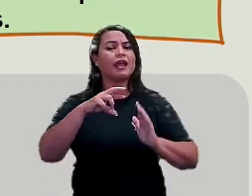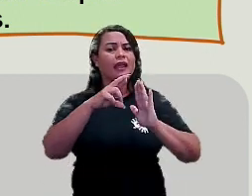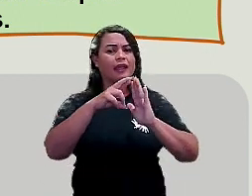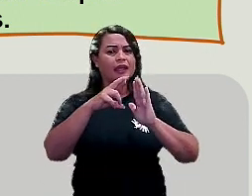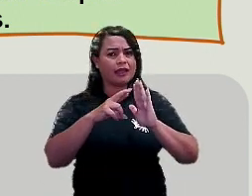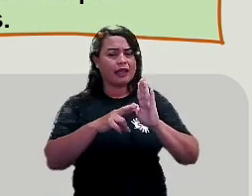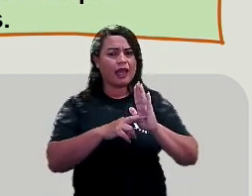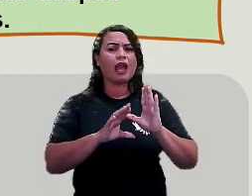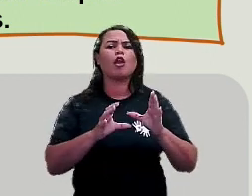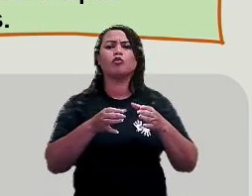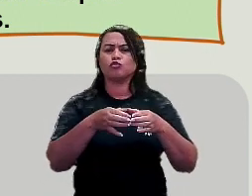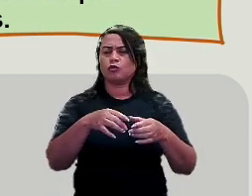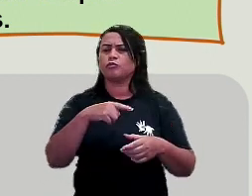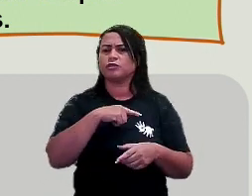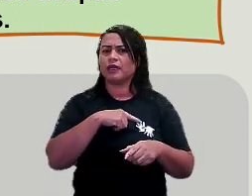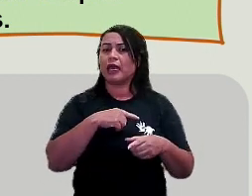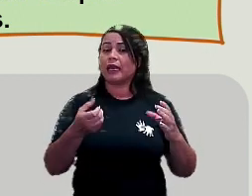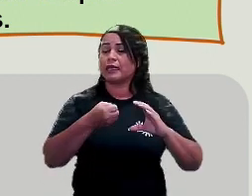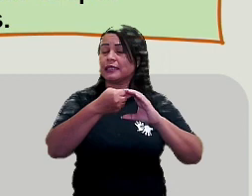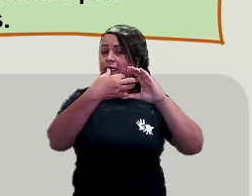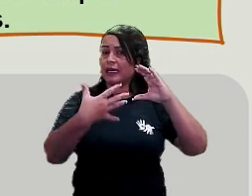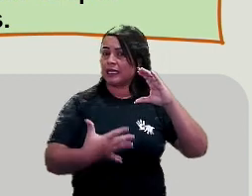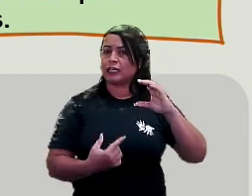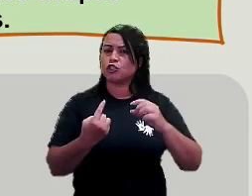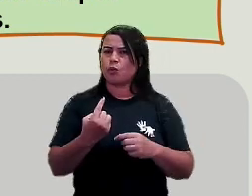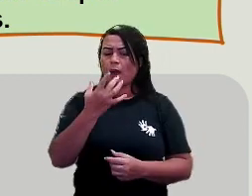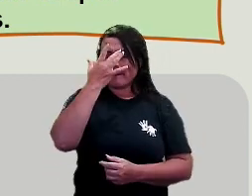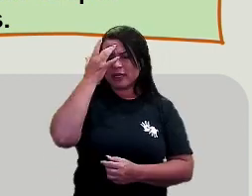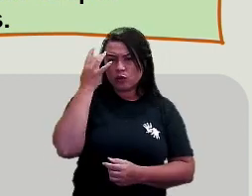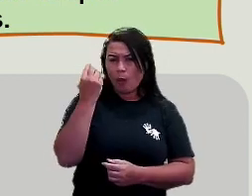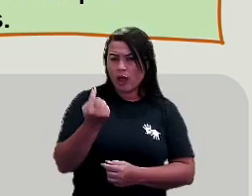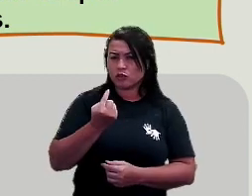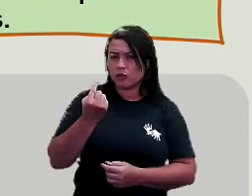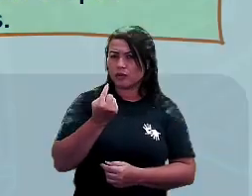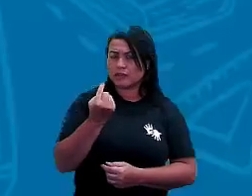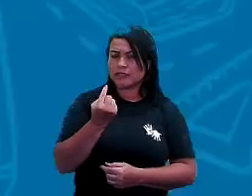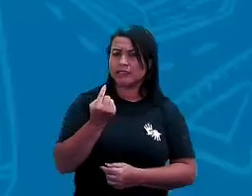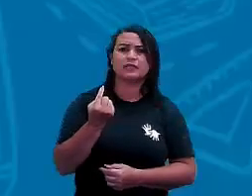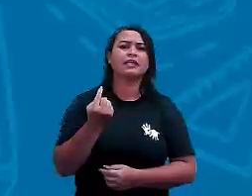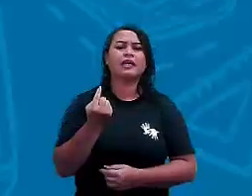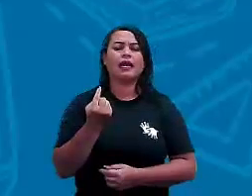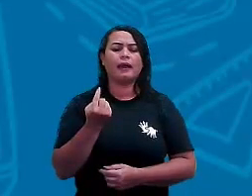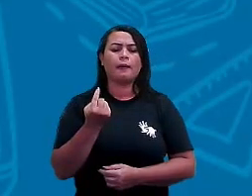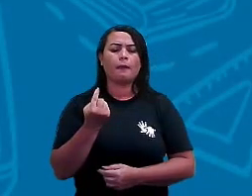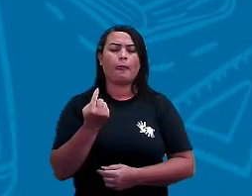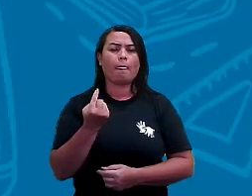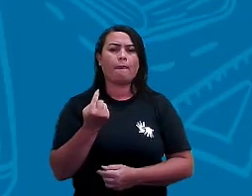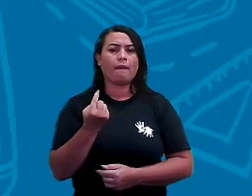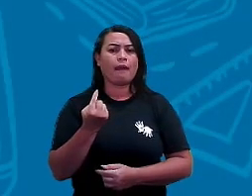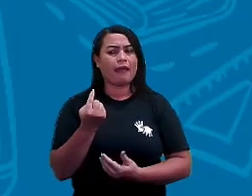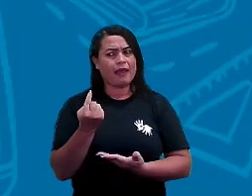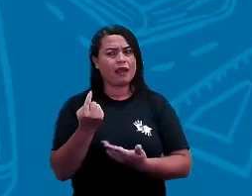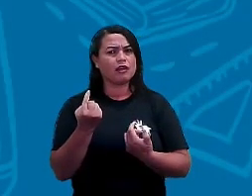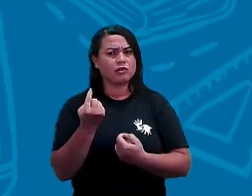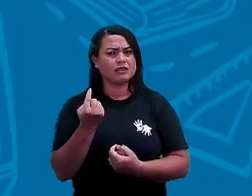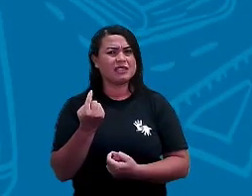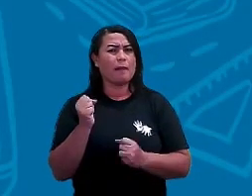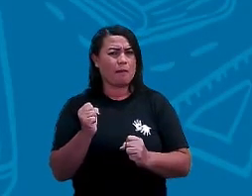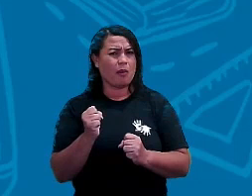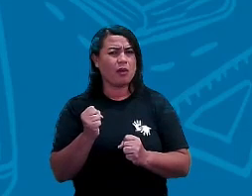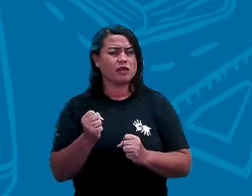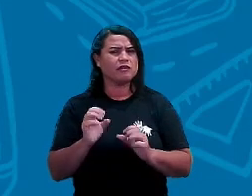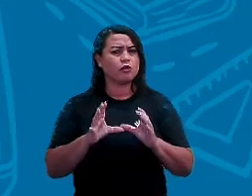têm. Trouxe as características. Uma pessoa só para a gente relembrar, uma pessoa só faz grupo social? Não, grupo social